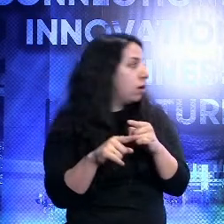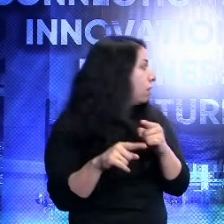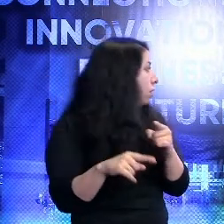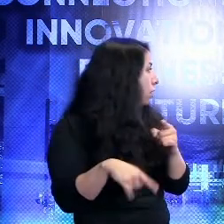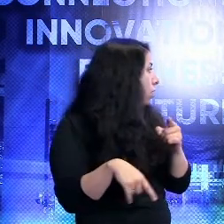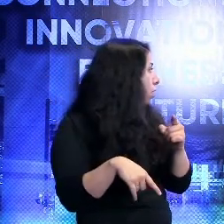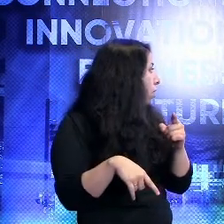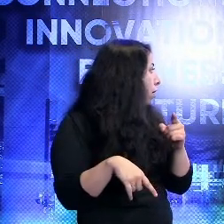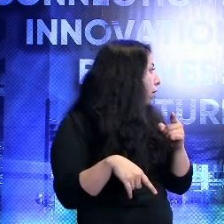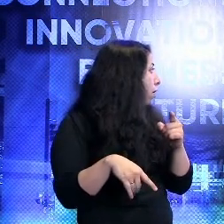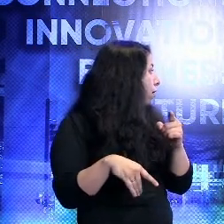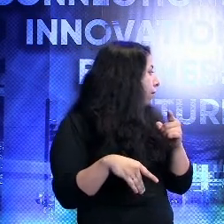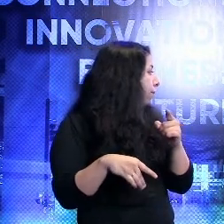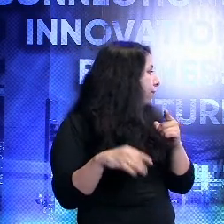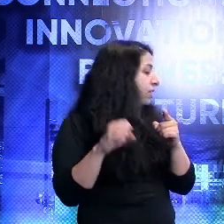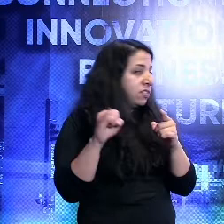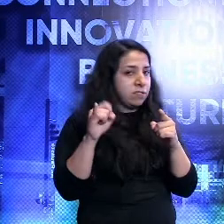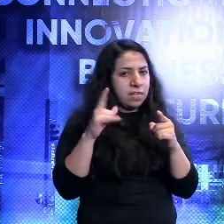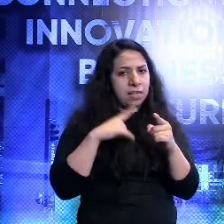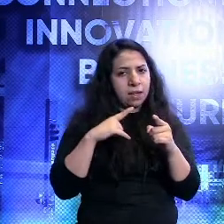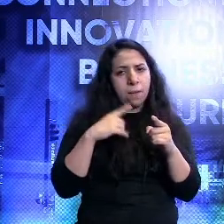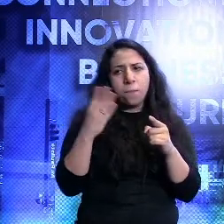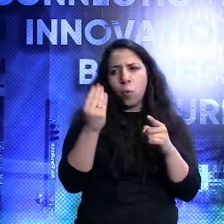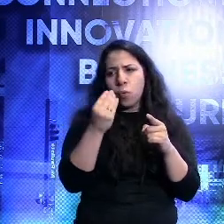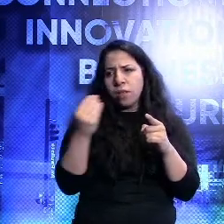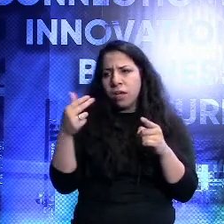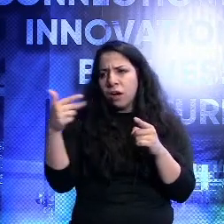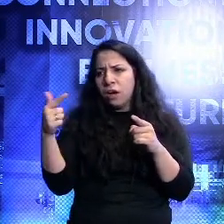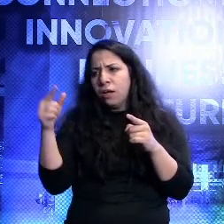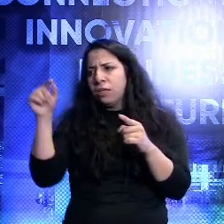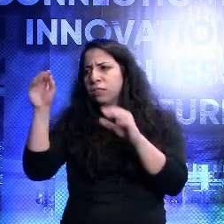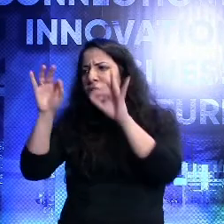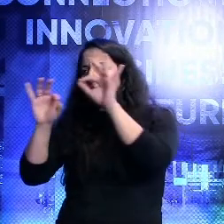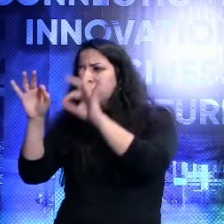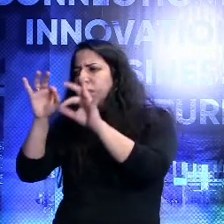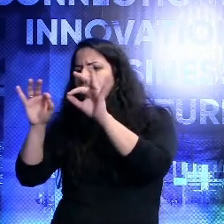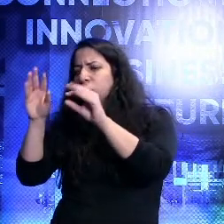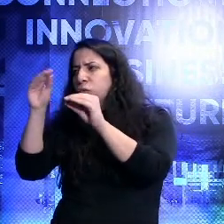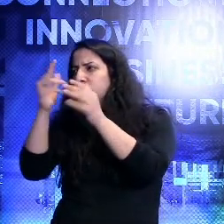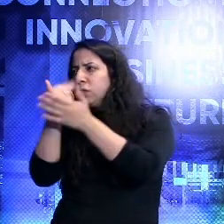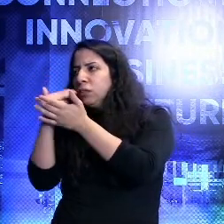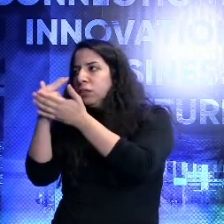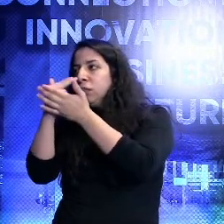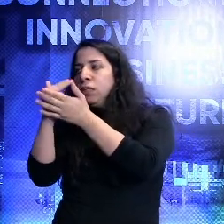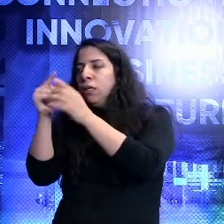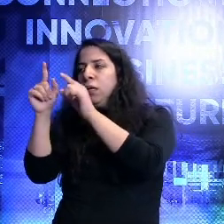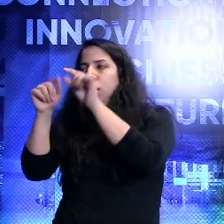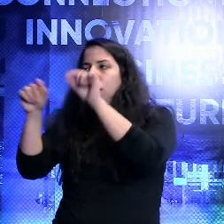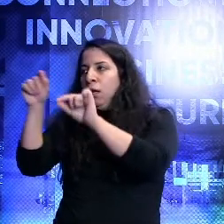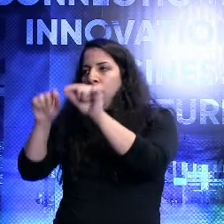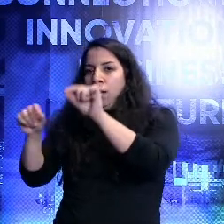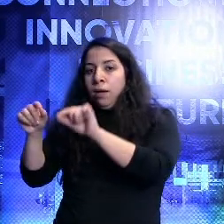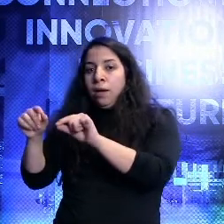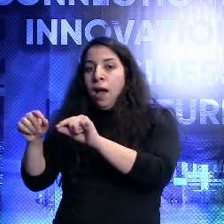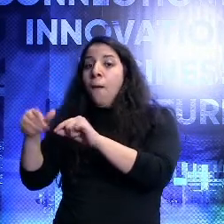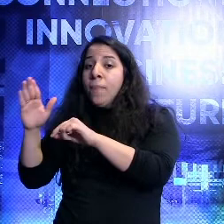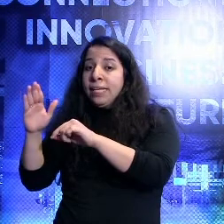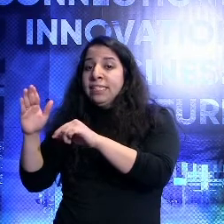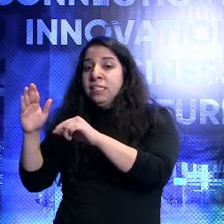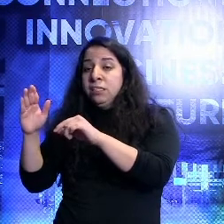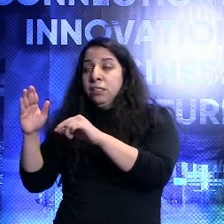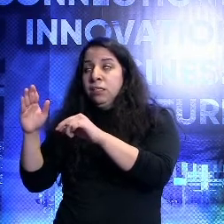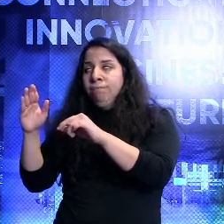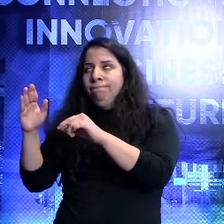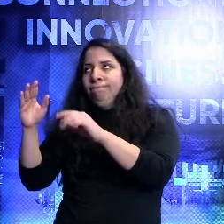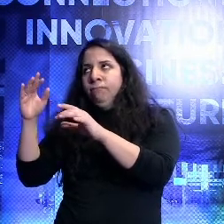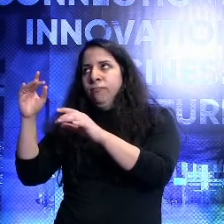você tem muitos pontos de ancoragem para desenhar a sua persona, você tem um desenho muito mais preciso. Mas quando eu tenho poucos pontos de ancoragem,